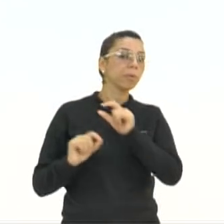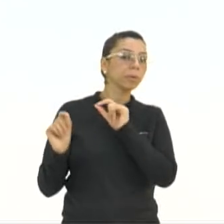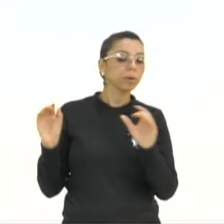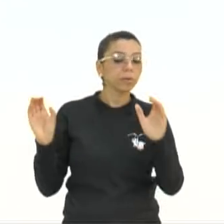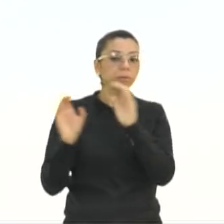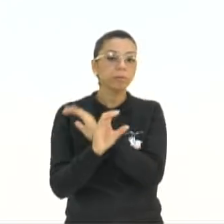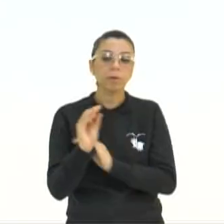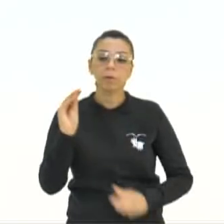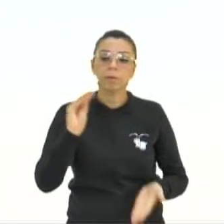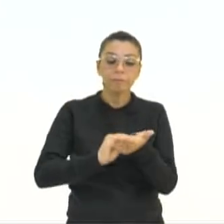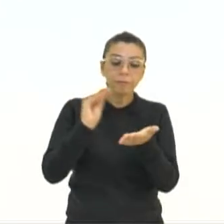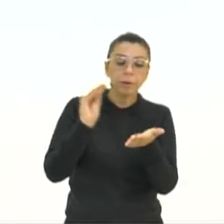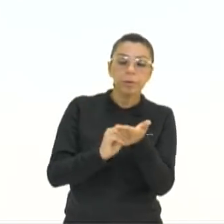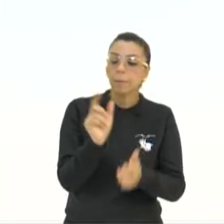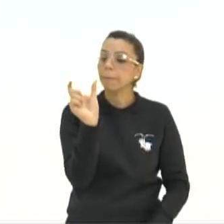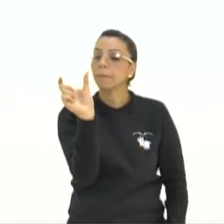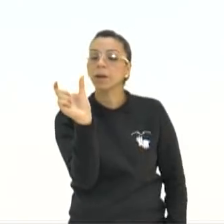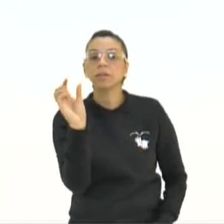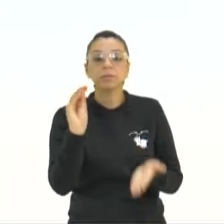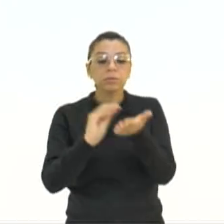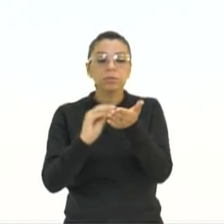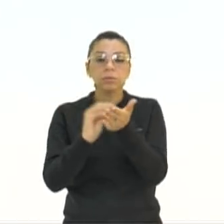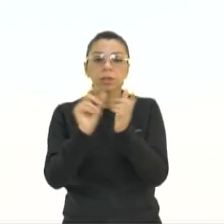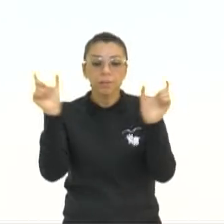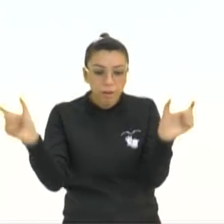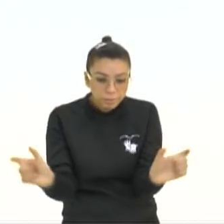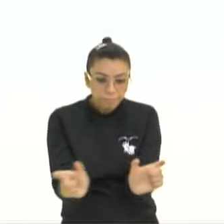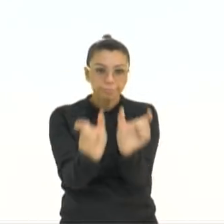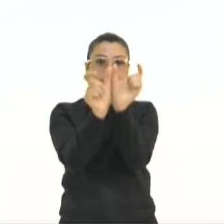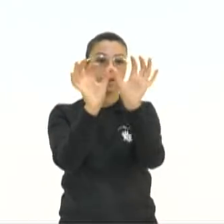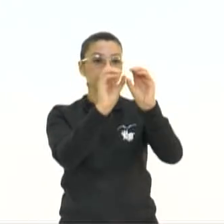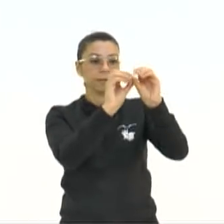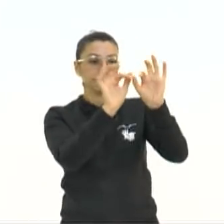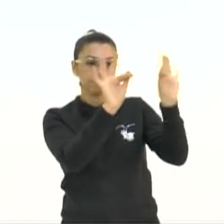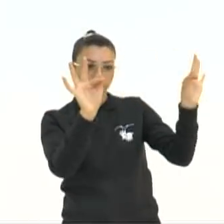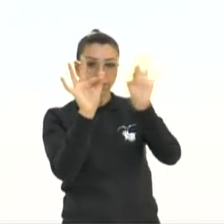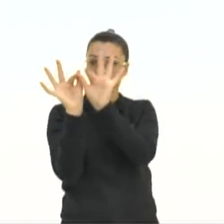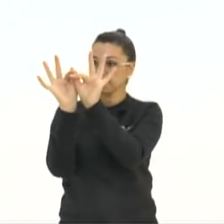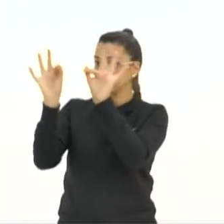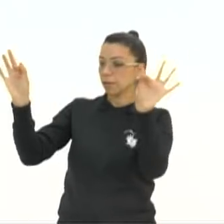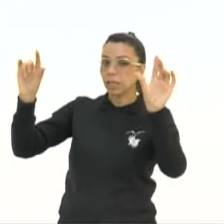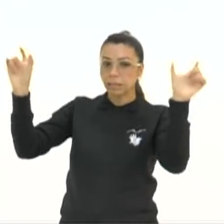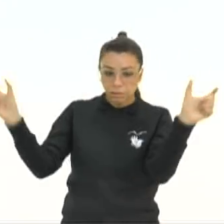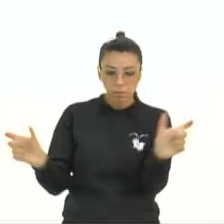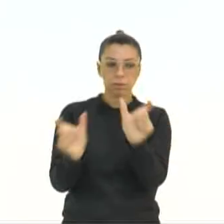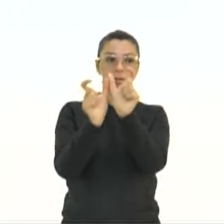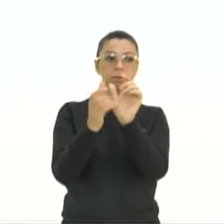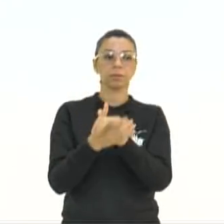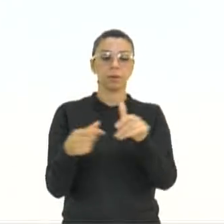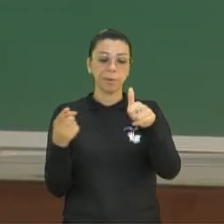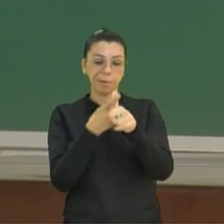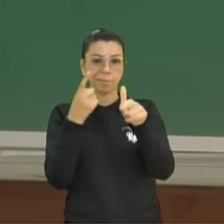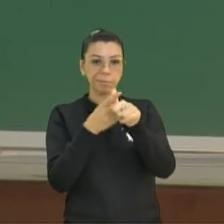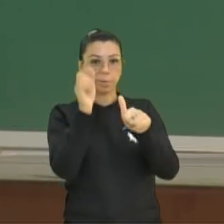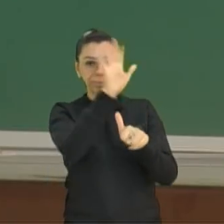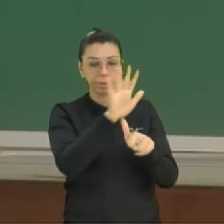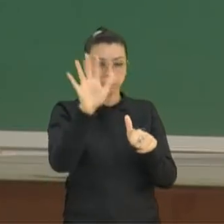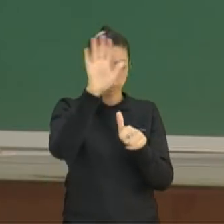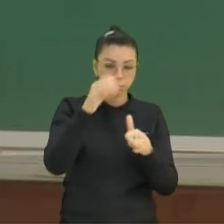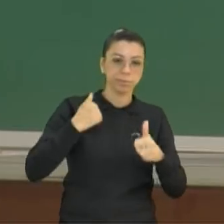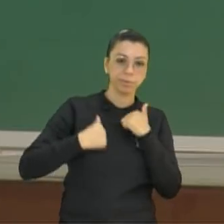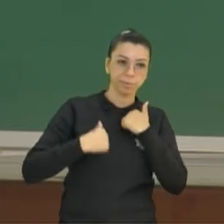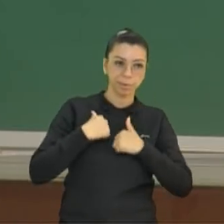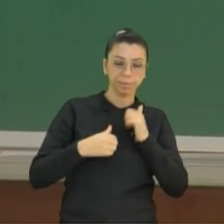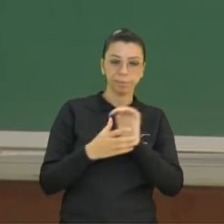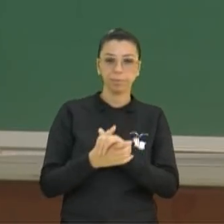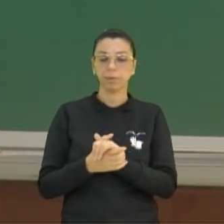completar ali? Qual é a palavrinha que vai ligar essas duas frases? Presta atenção. Então, a primeira imagem ele tomou banho, na